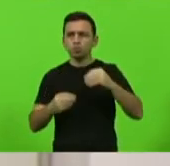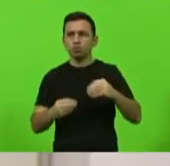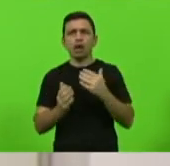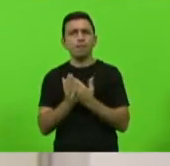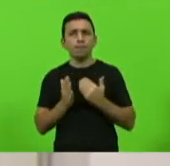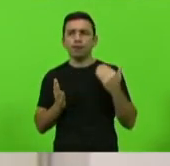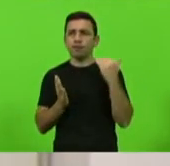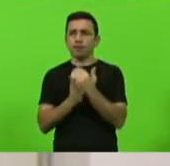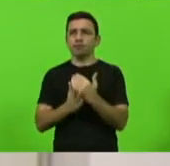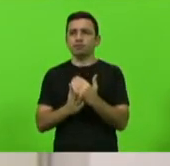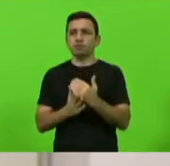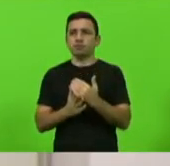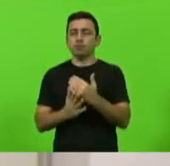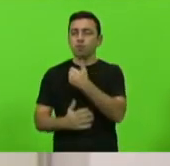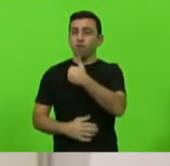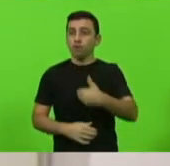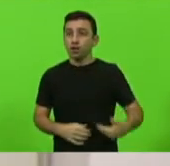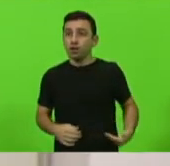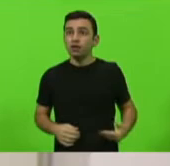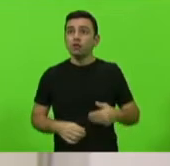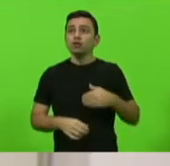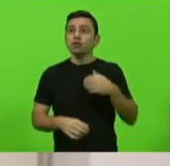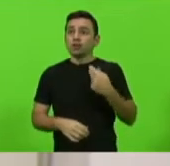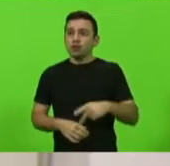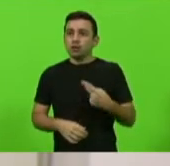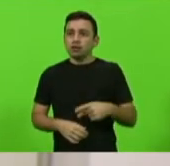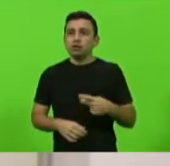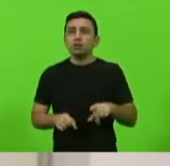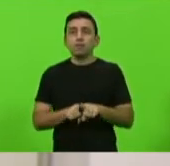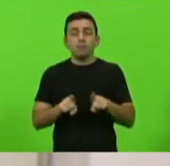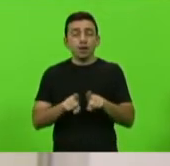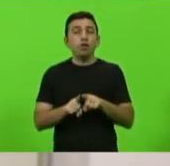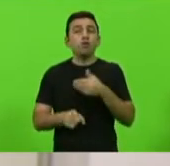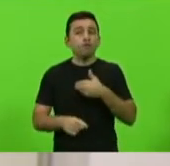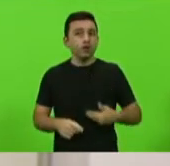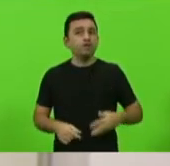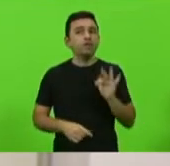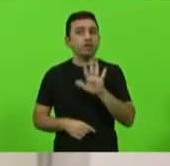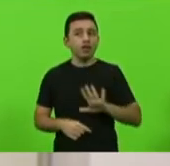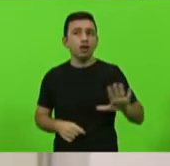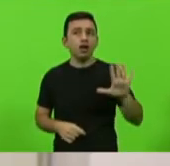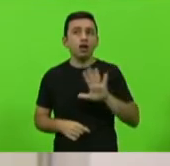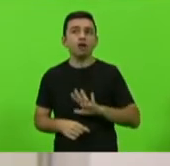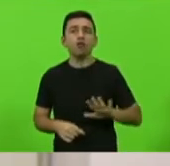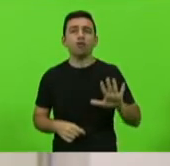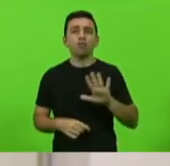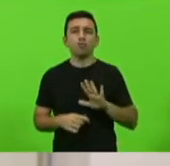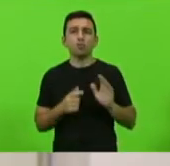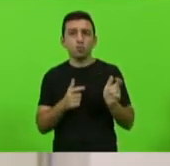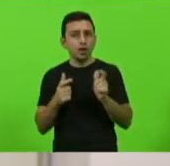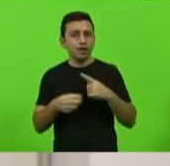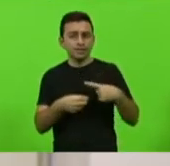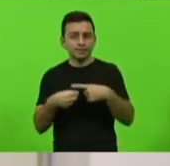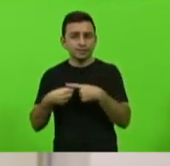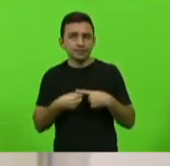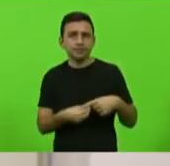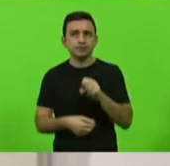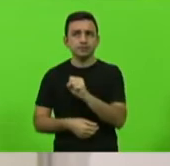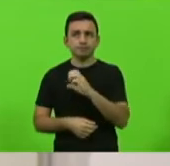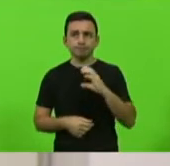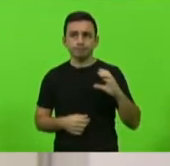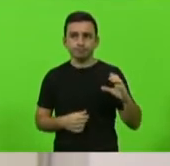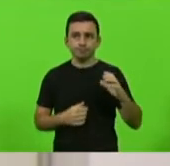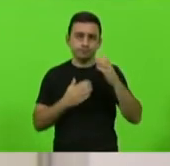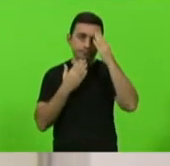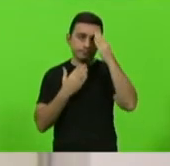parte do governo do Estado, mas também por parte do governo federal, para todos os municípios catarinenses.